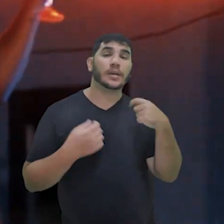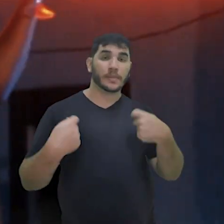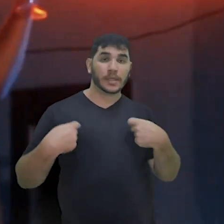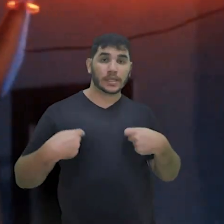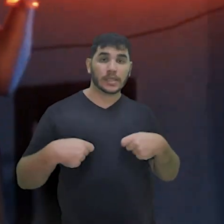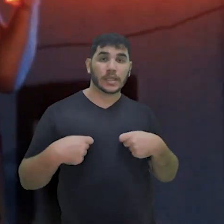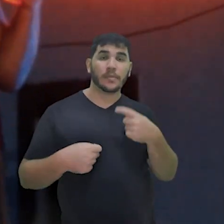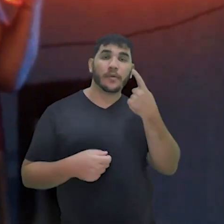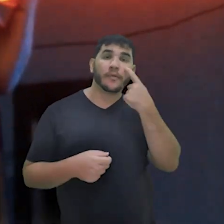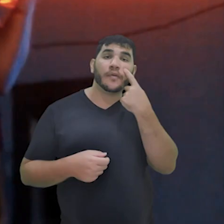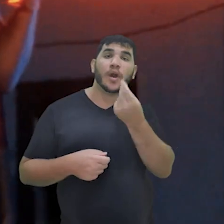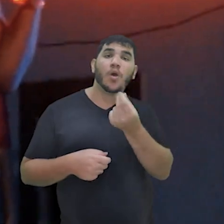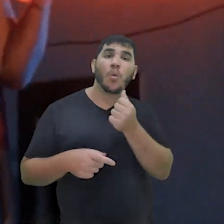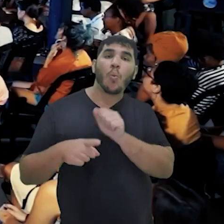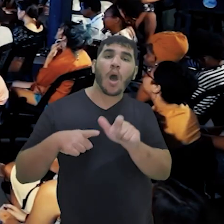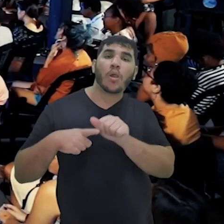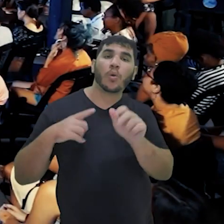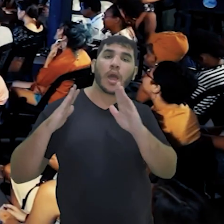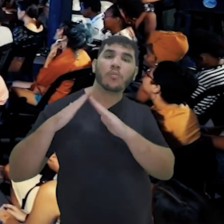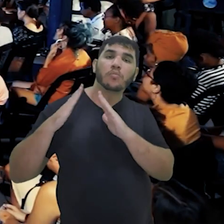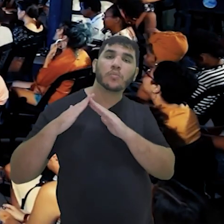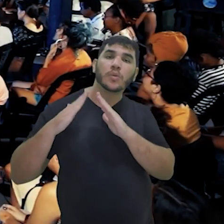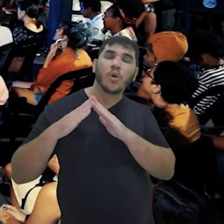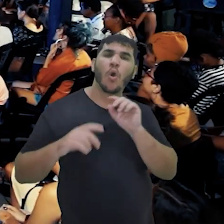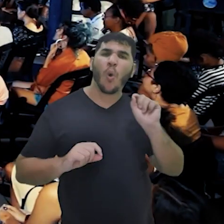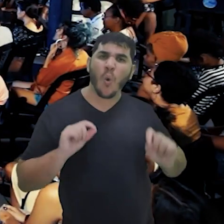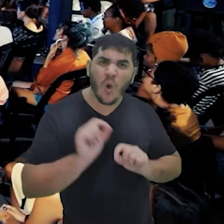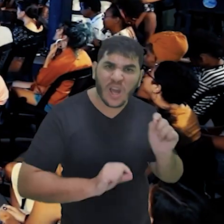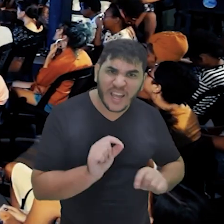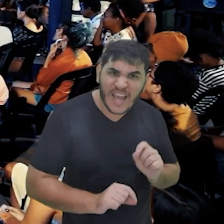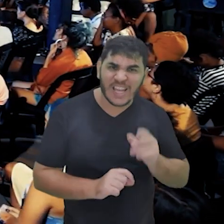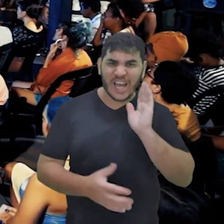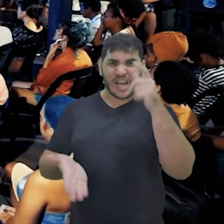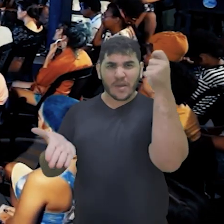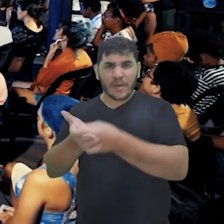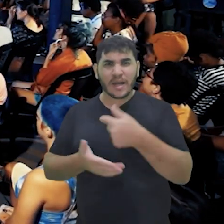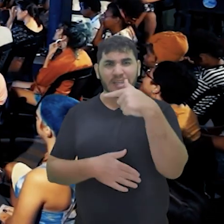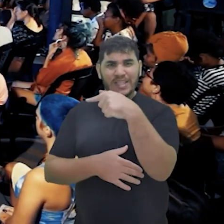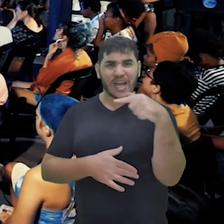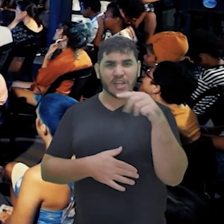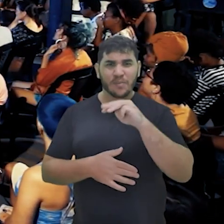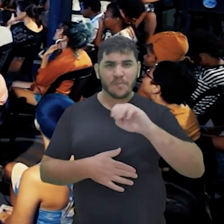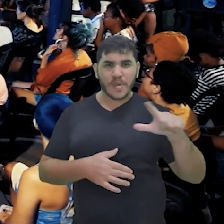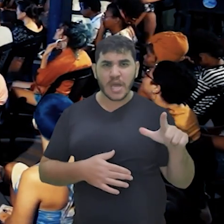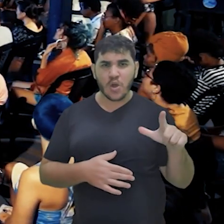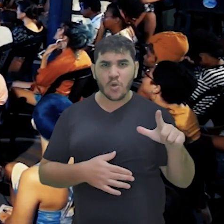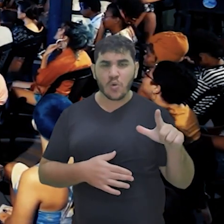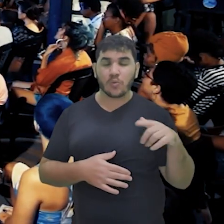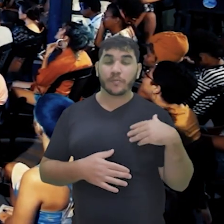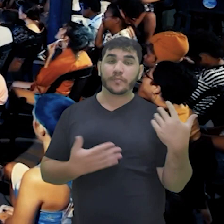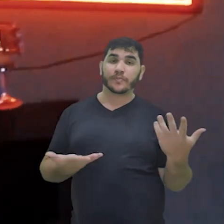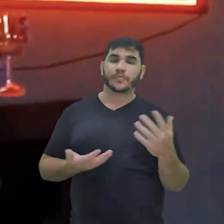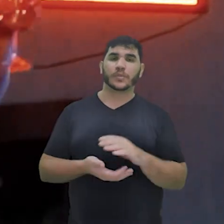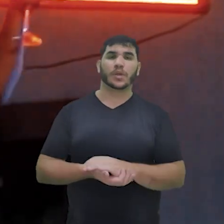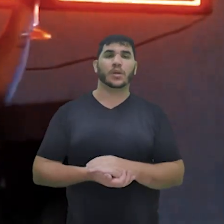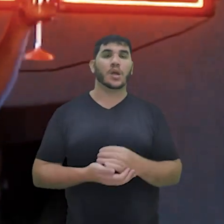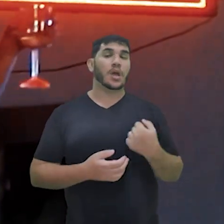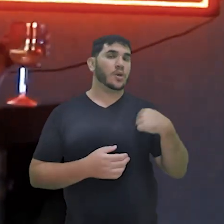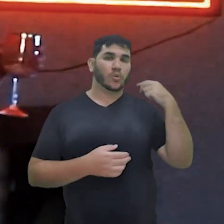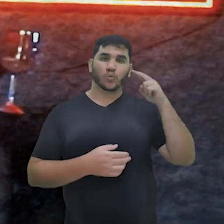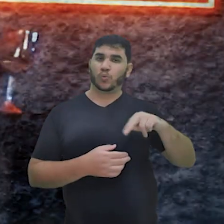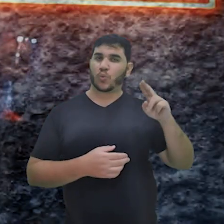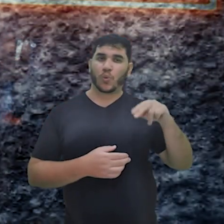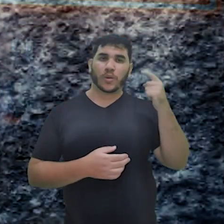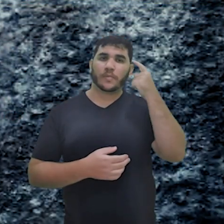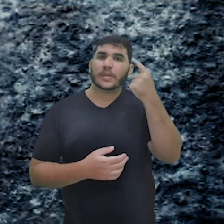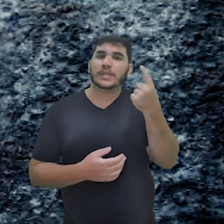Precisamos rever o preço do aluguel. O quê? Mas já está tão difícil pagar os 7 mil. Querida, eu nunca